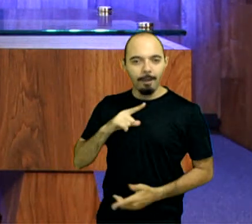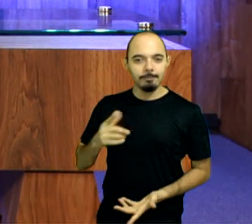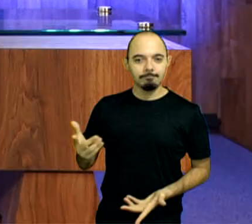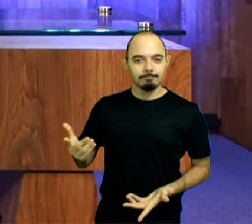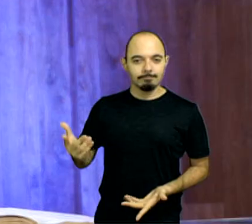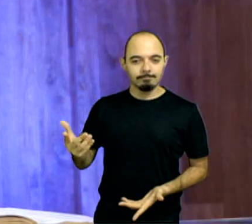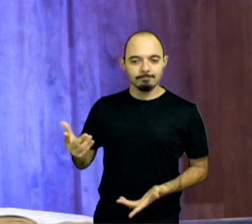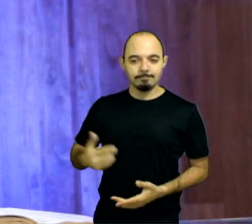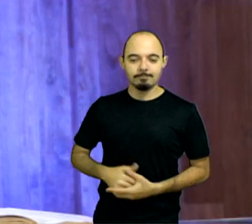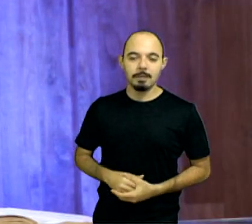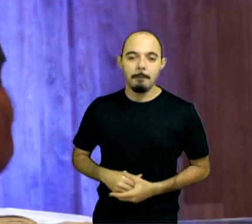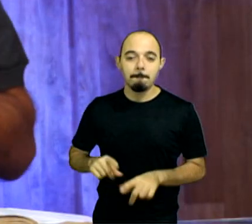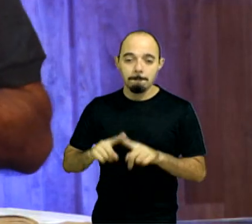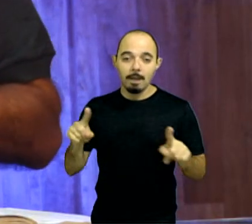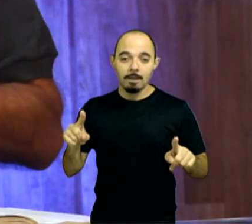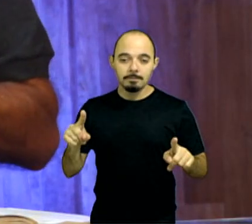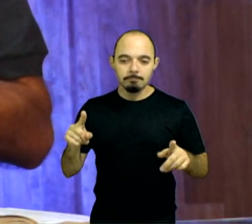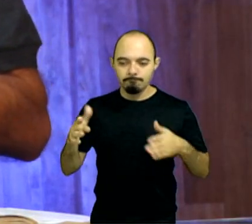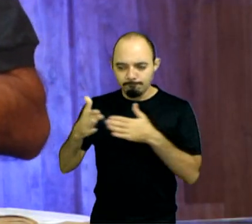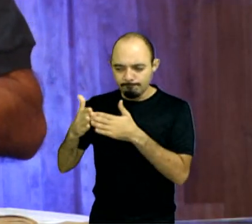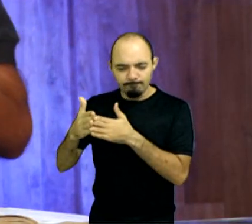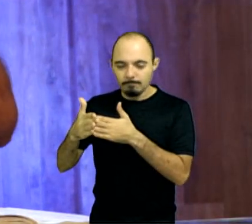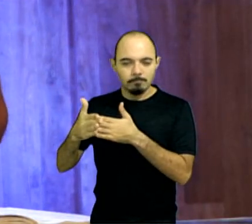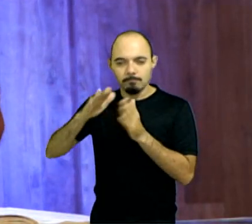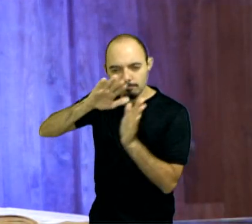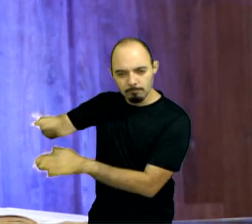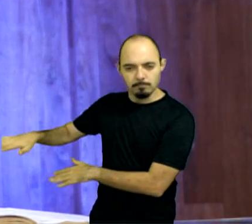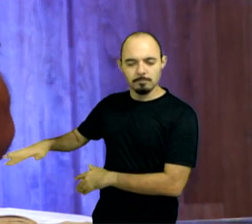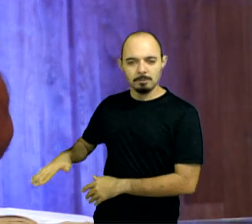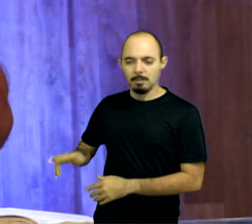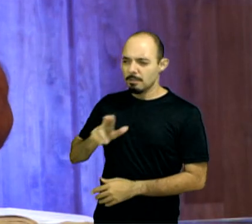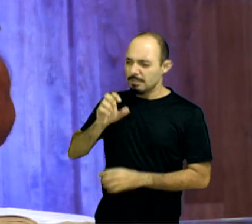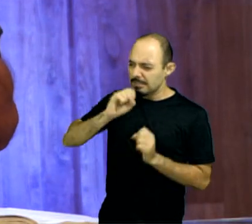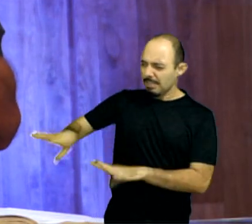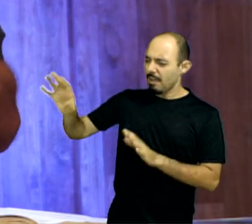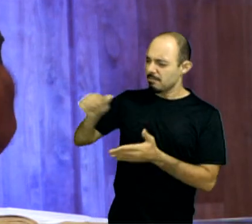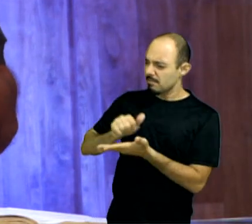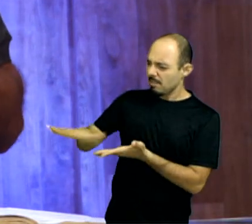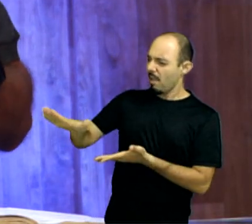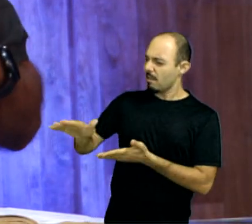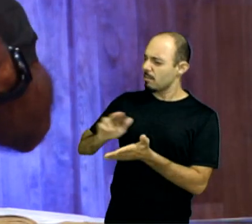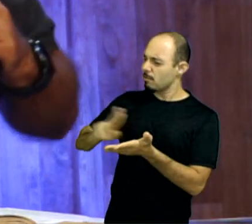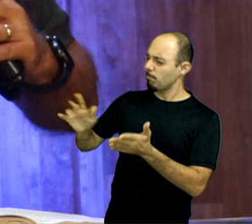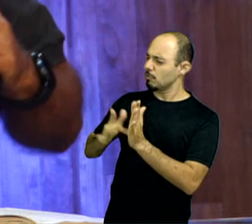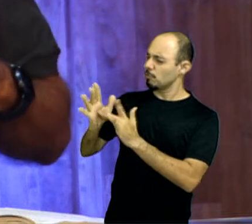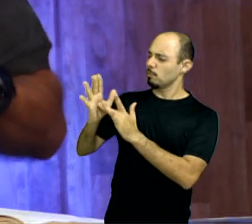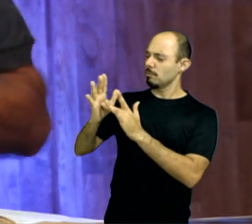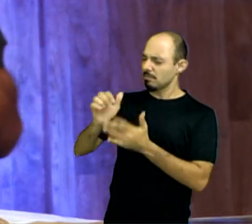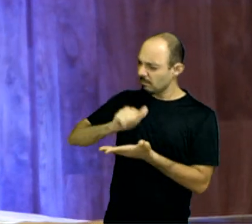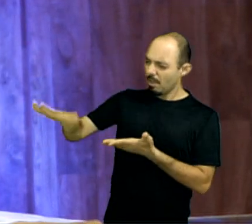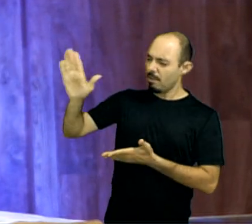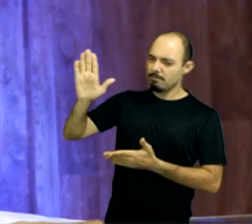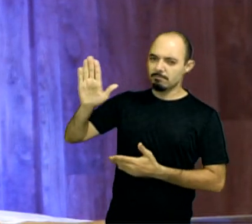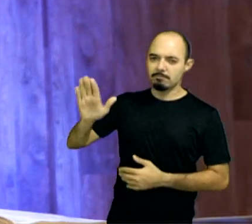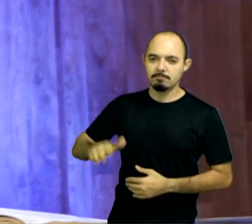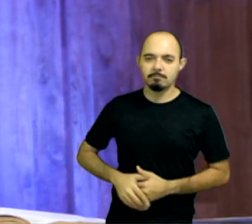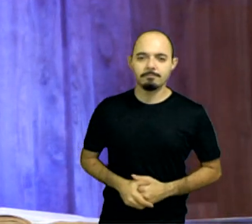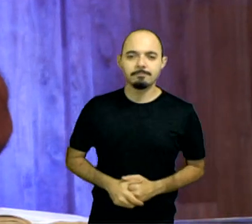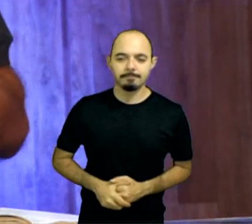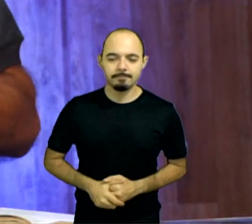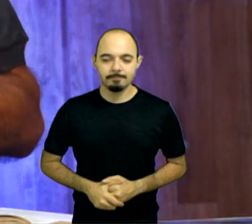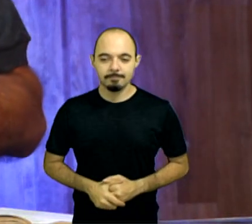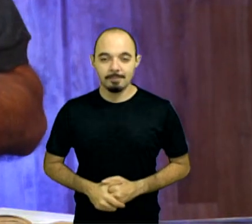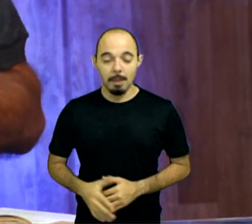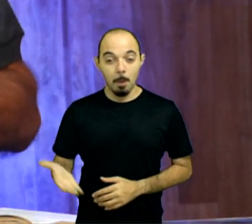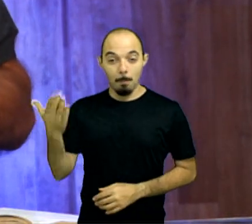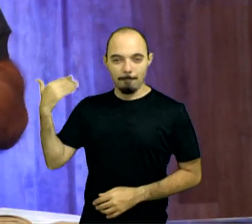Mas eu posso impedir de que faça um ninho. Sai, em nome de Jesus, sai. Quando era adolescente, a gente tinha uma turma que andava